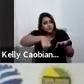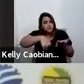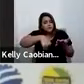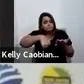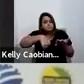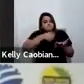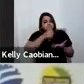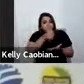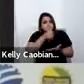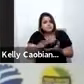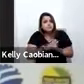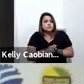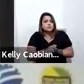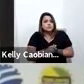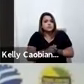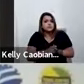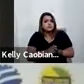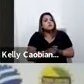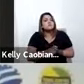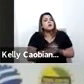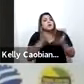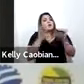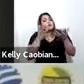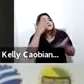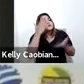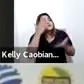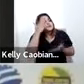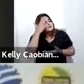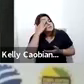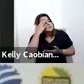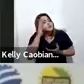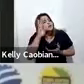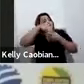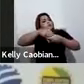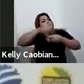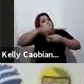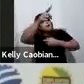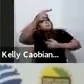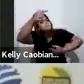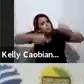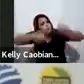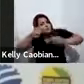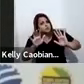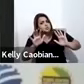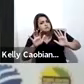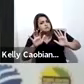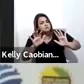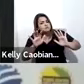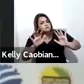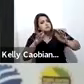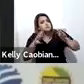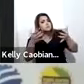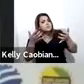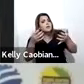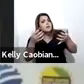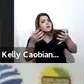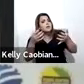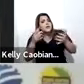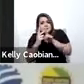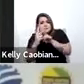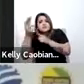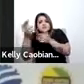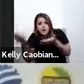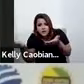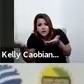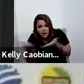da perspectiva política, né, política sindical, essa vitória, não lembrava, na nossa